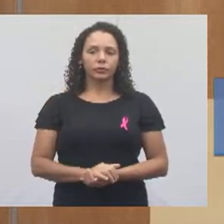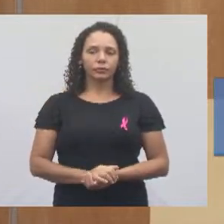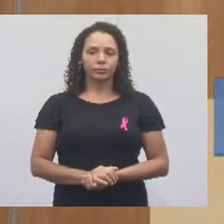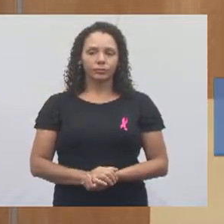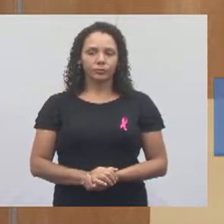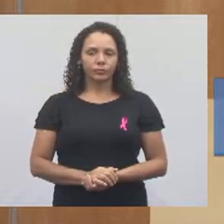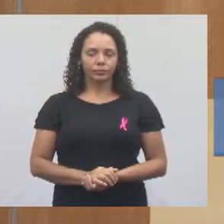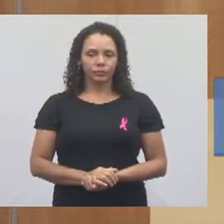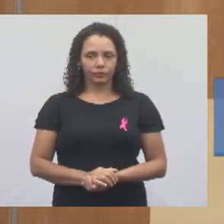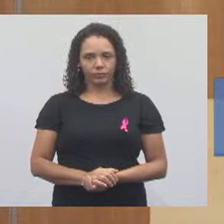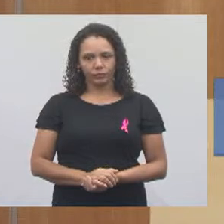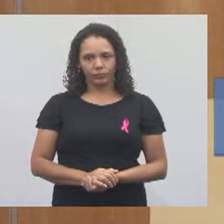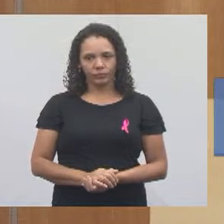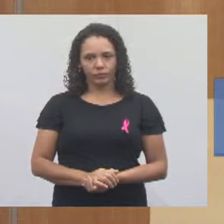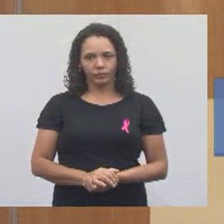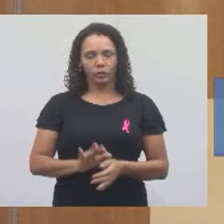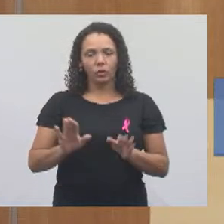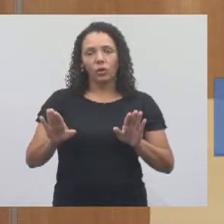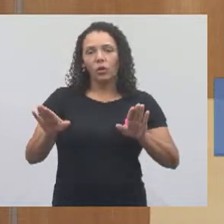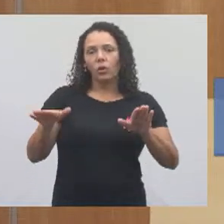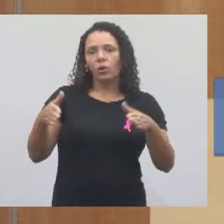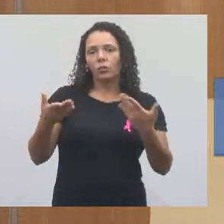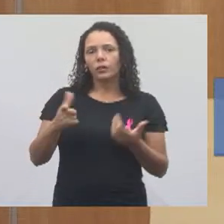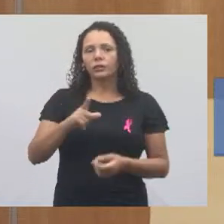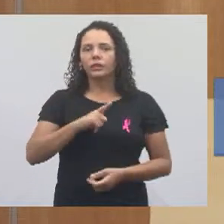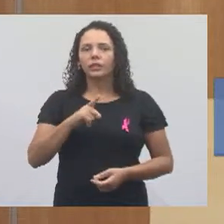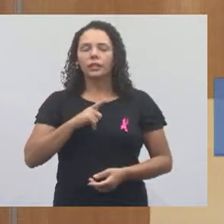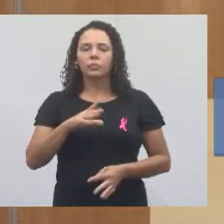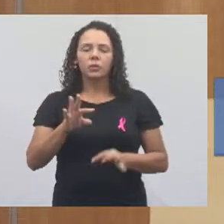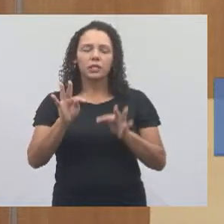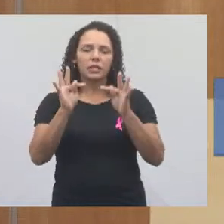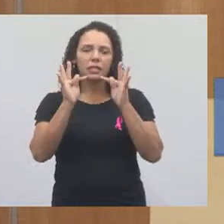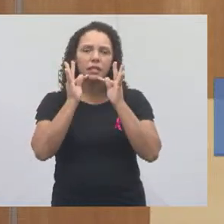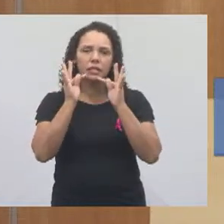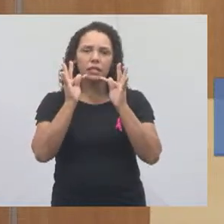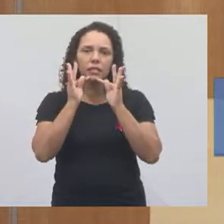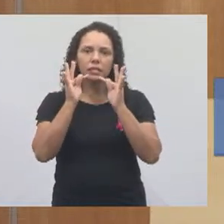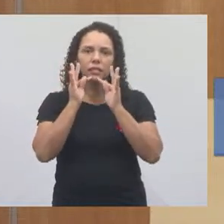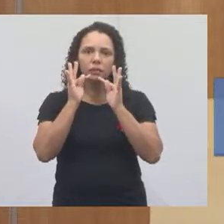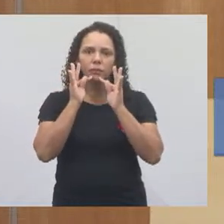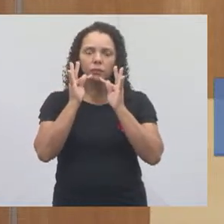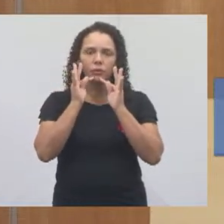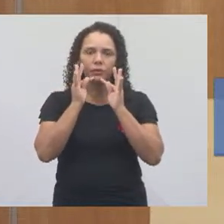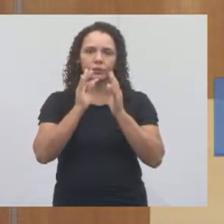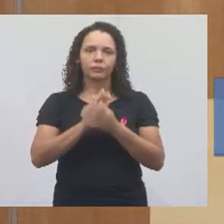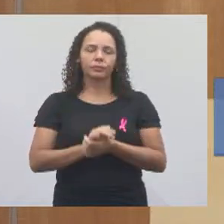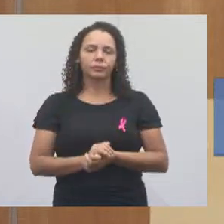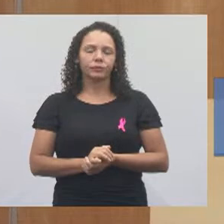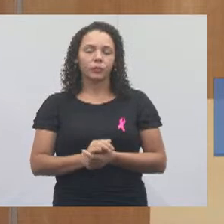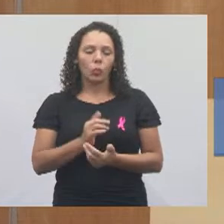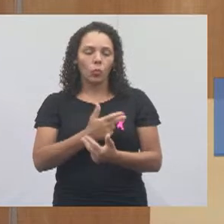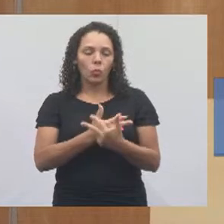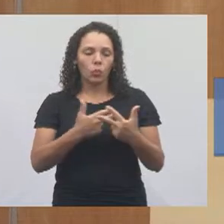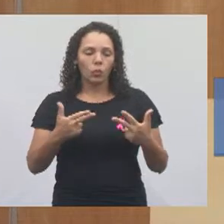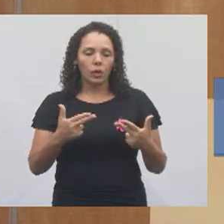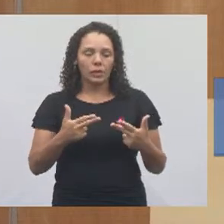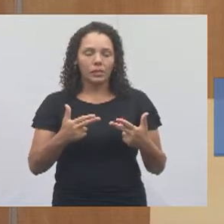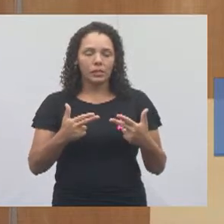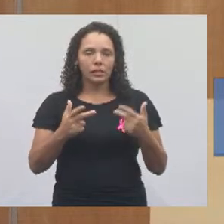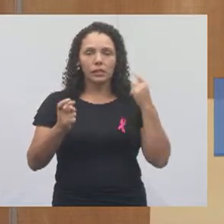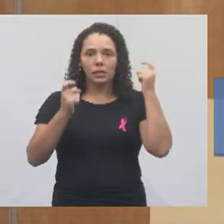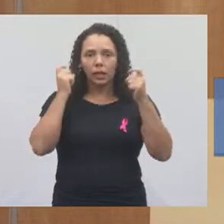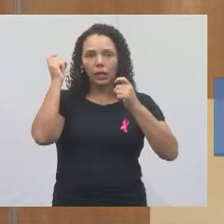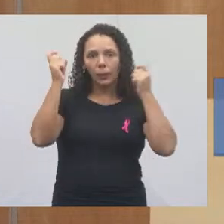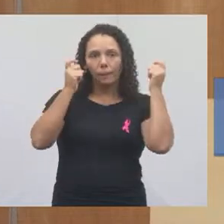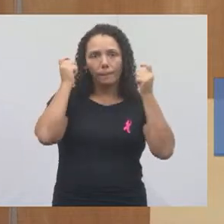temos testemunhas diante de um fato que tem preocupado a cidade